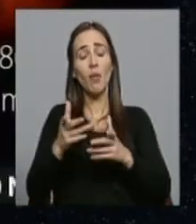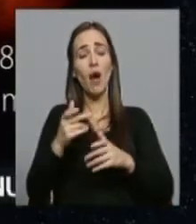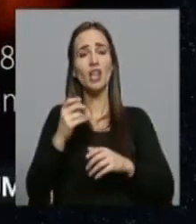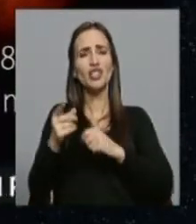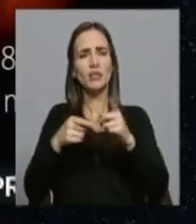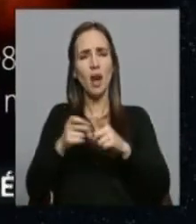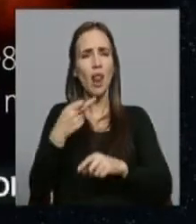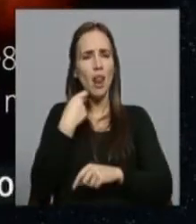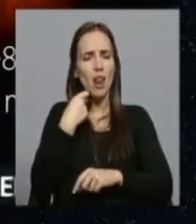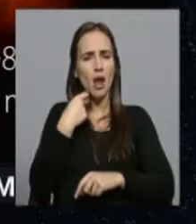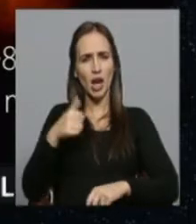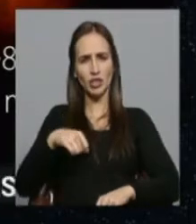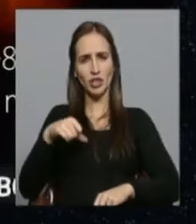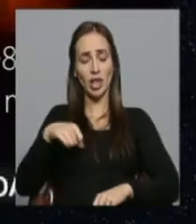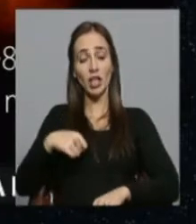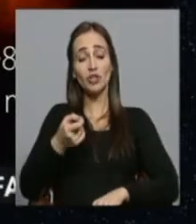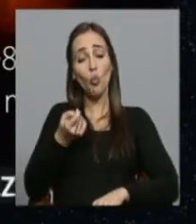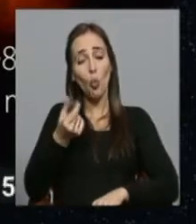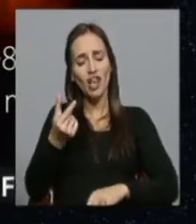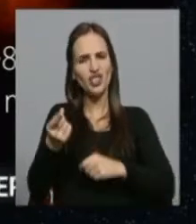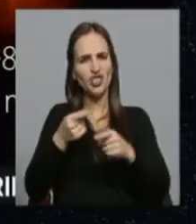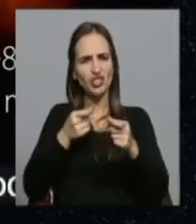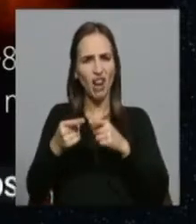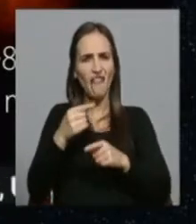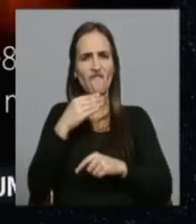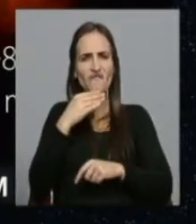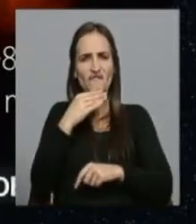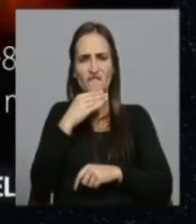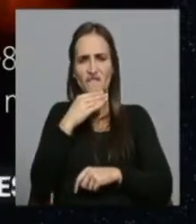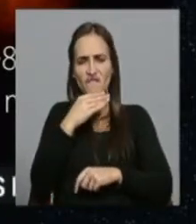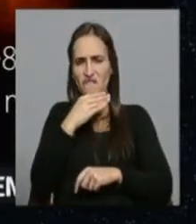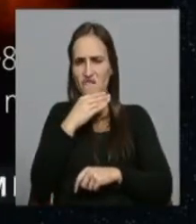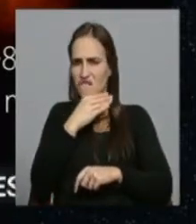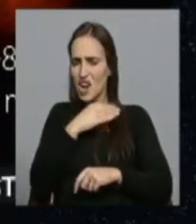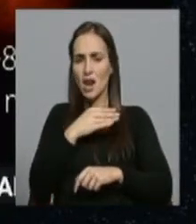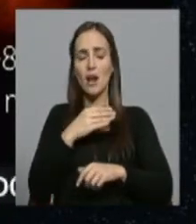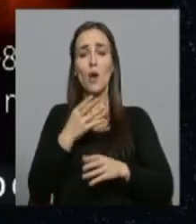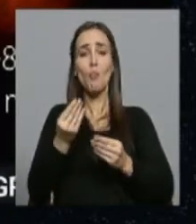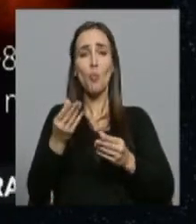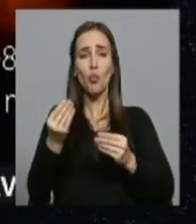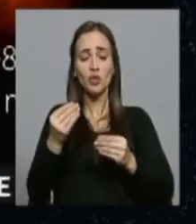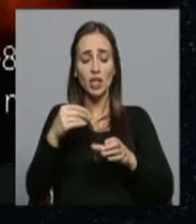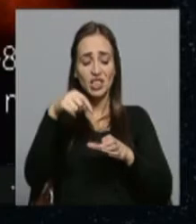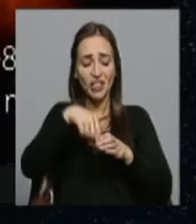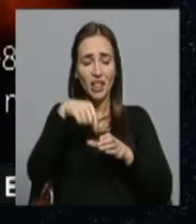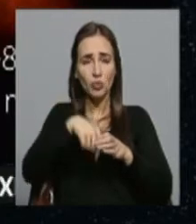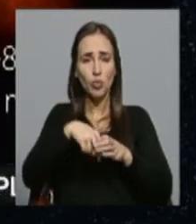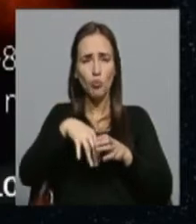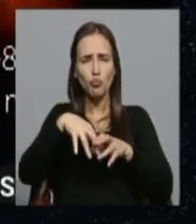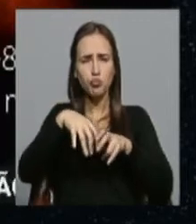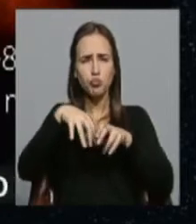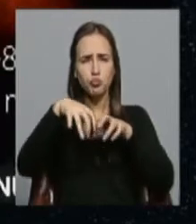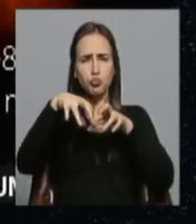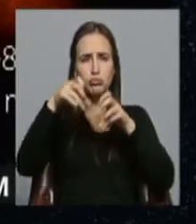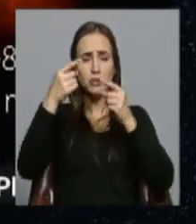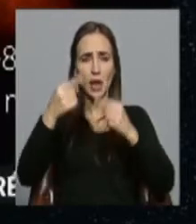estrelas, quase estrelas, aliás, são quase frias. Estrelas, frias, são altamente frias. Muitas delas têm vapor de água à sua própria superfície. E, portanto, elas